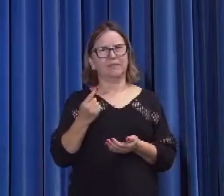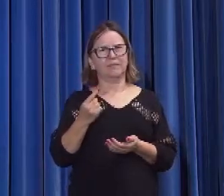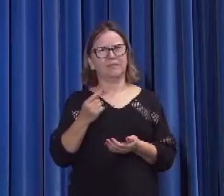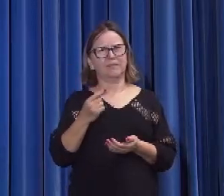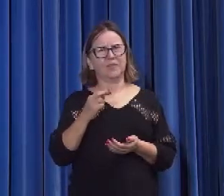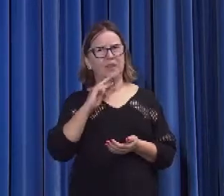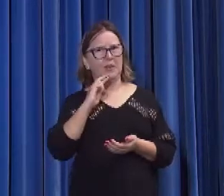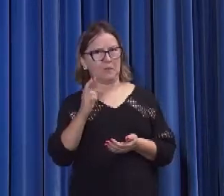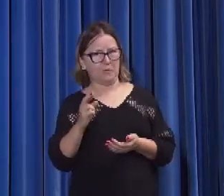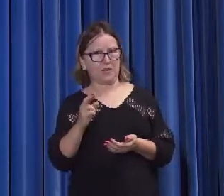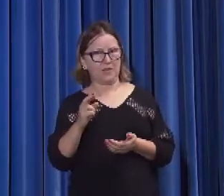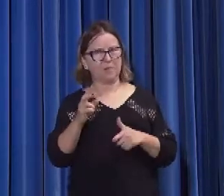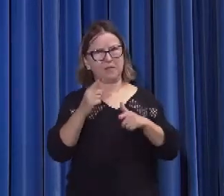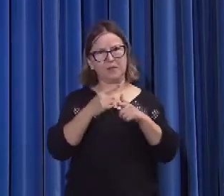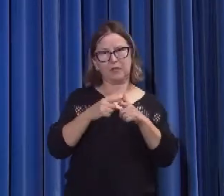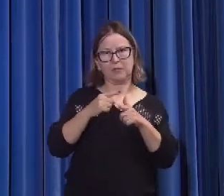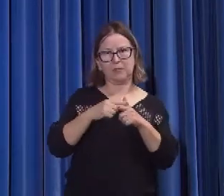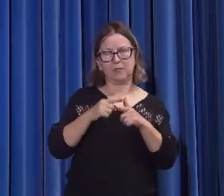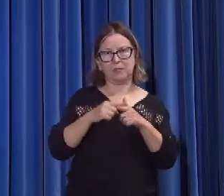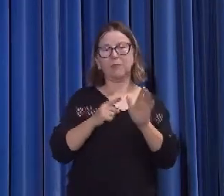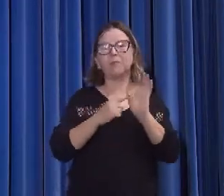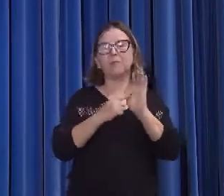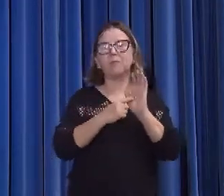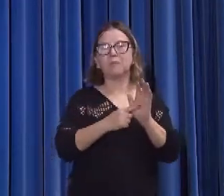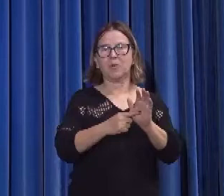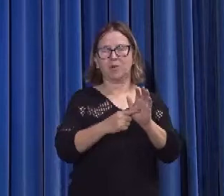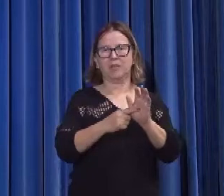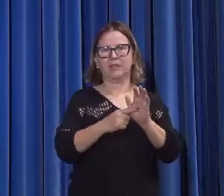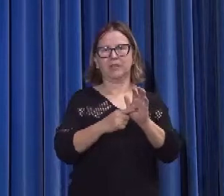somos e no que cremos ou acreditamos.